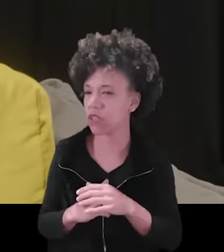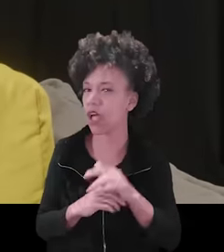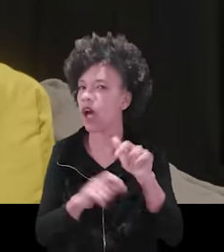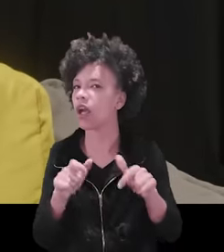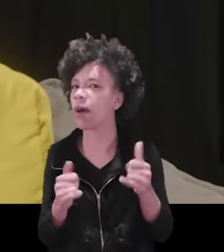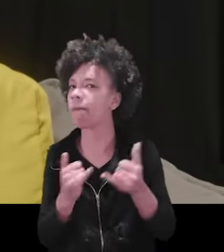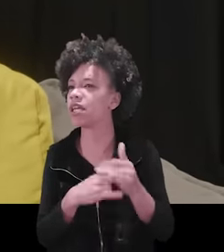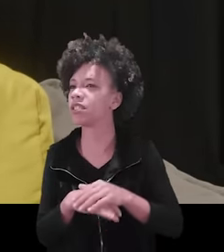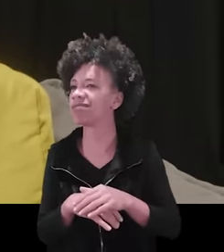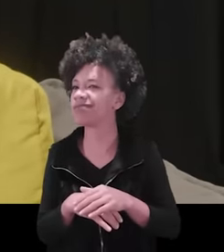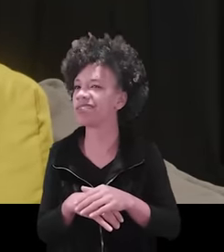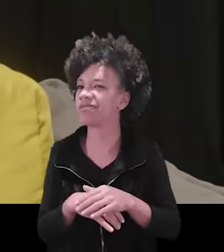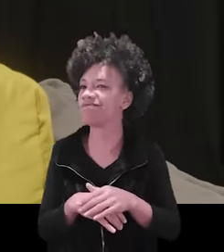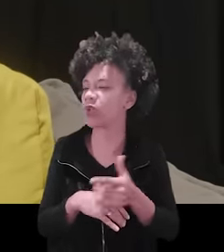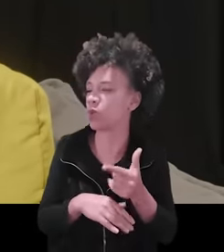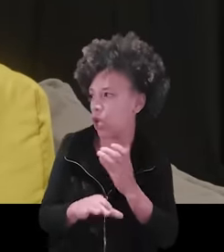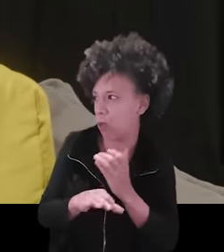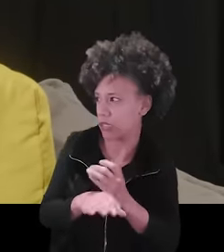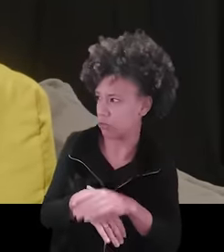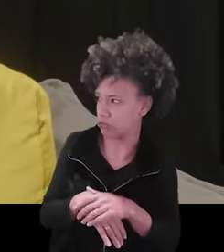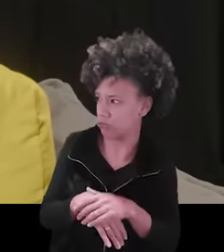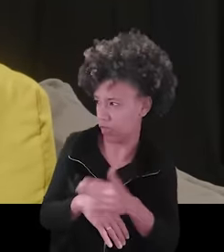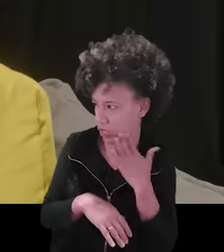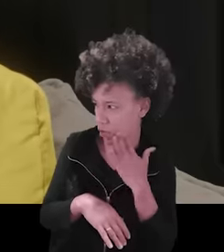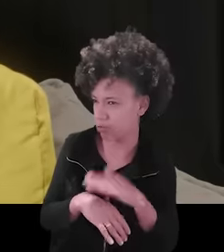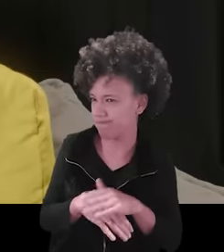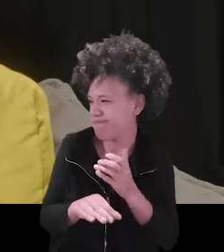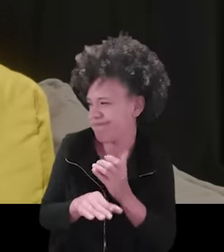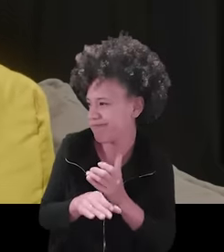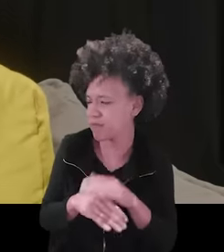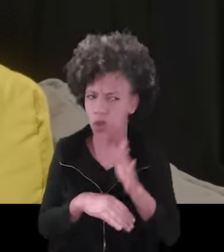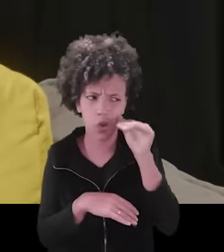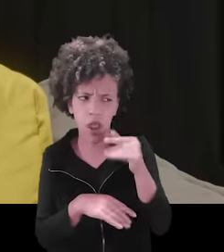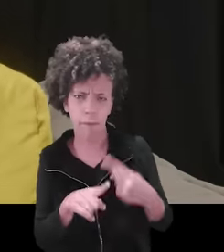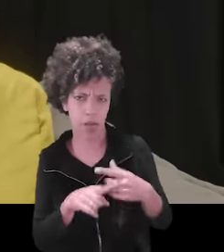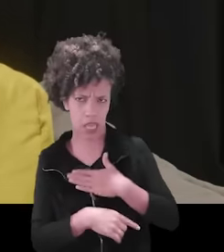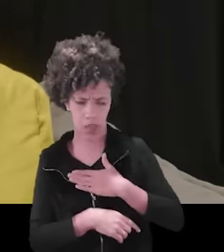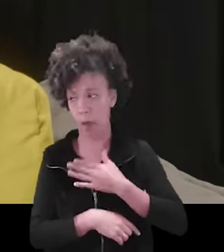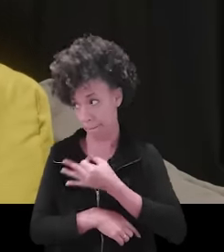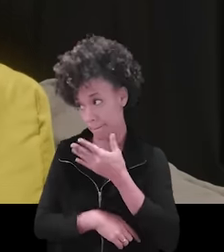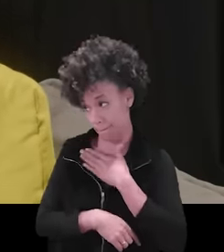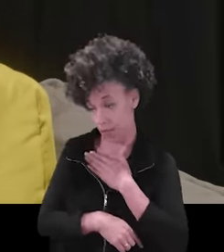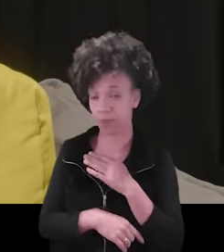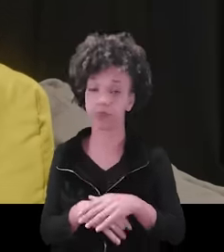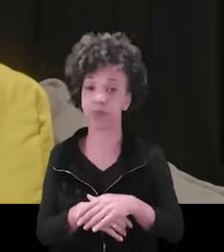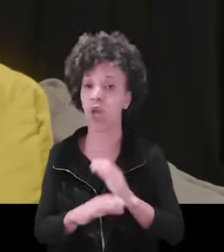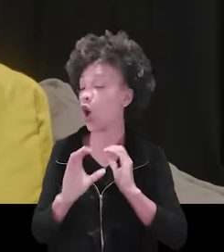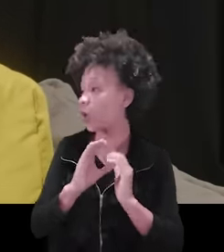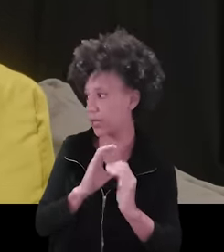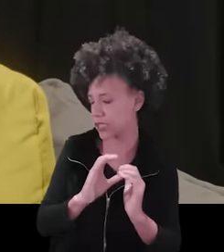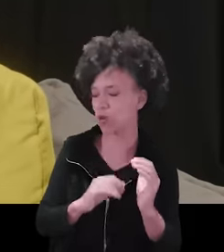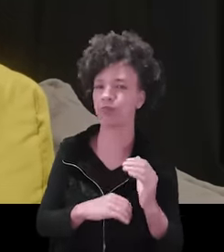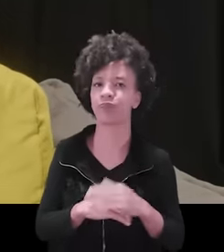esses casos a galera parece que não se encontrava quase como eu achei até curioso porque se eu sou brasileiro minha opinião tá me avisa